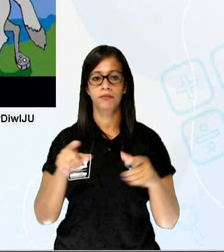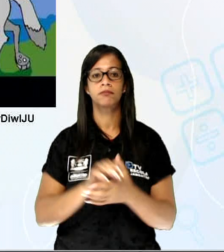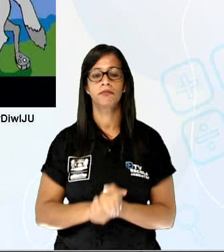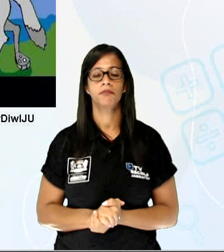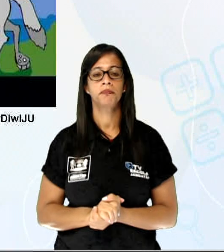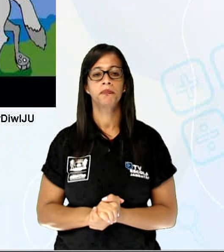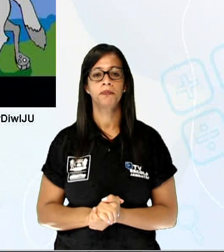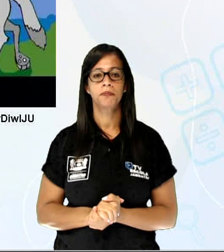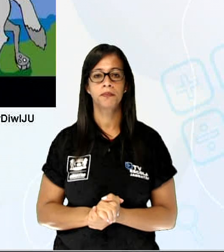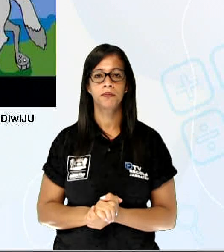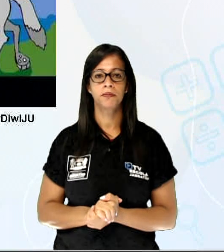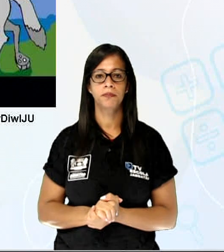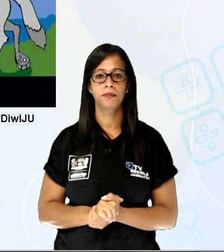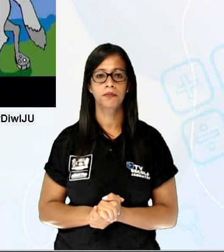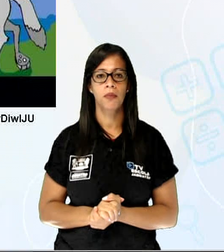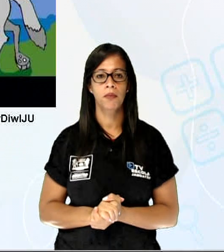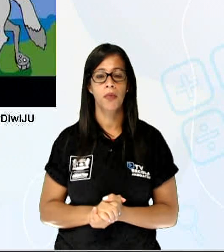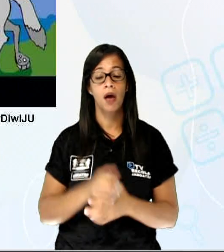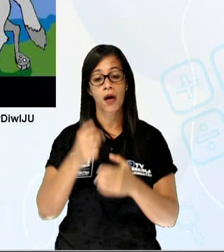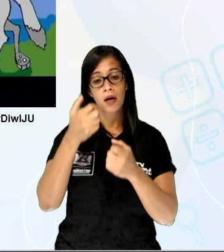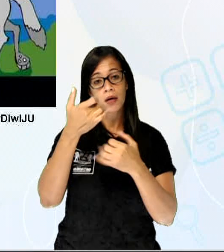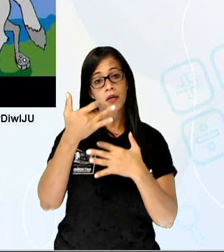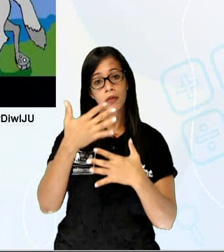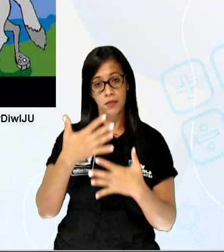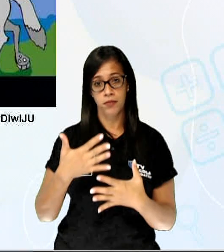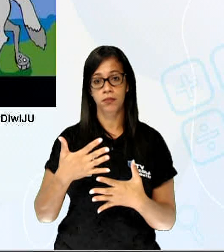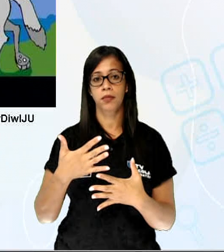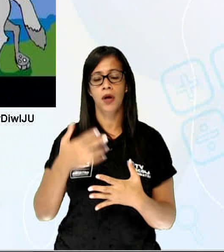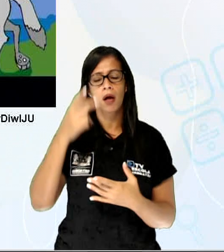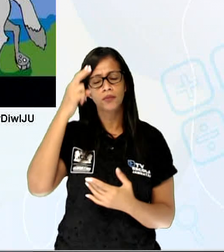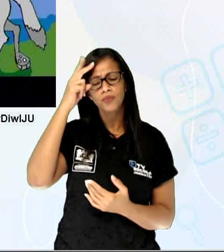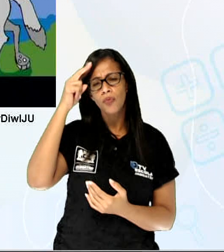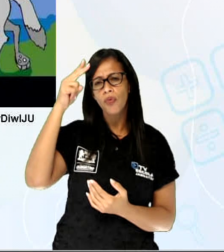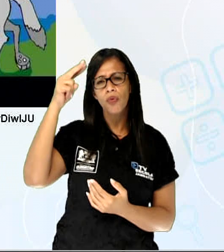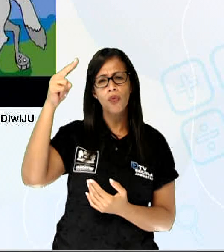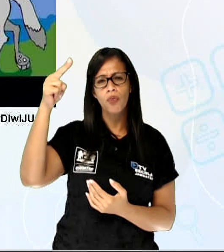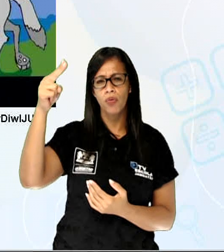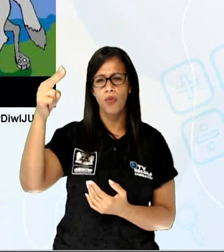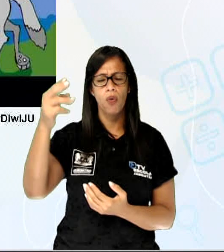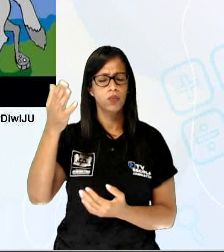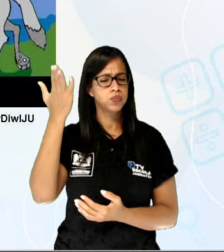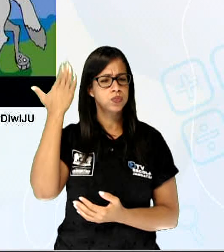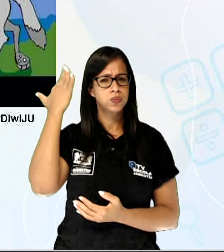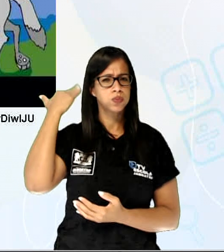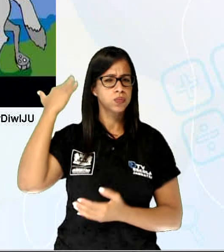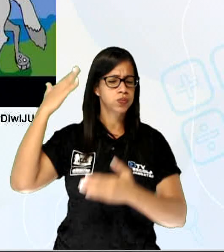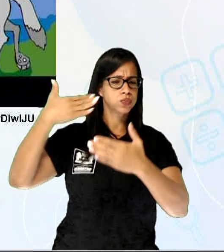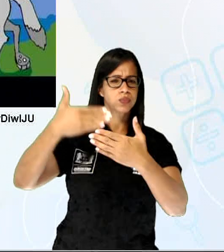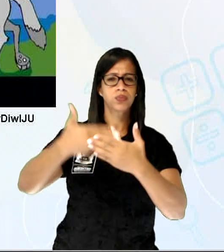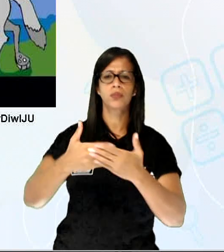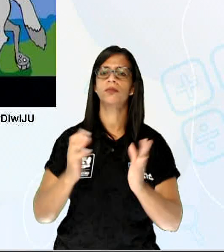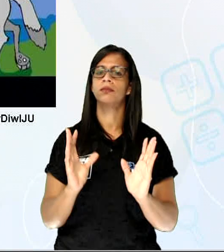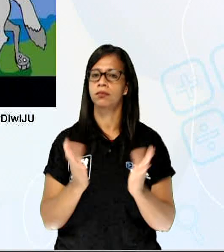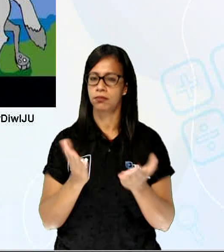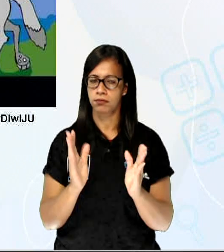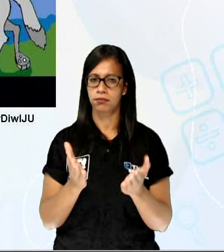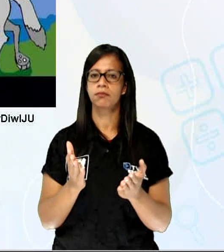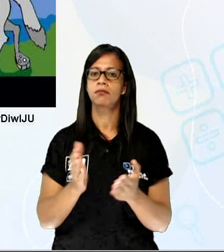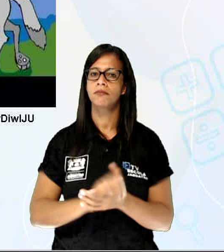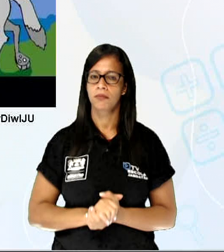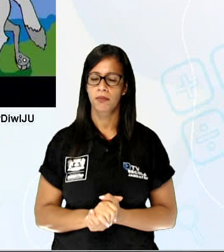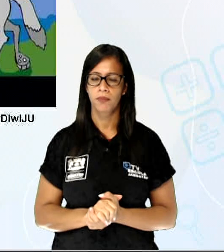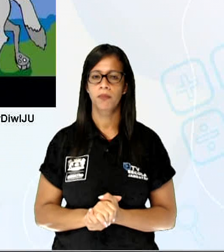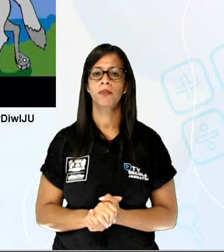Koscielniak, certo? E conta sobre a história da orquestra, desde os primórdios até hoje em dia, com